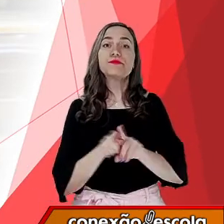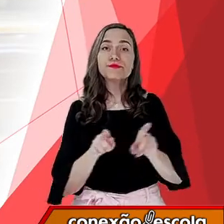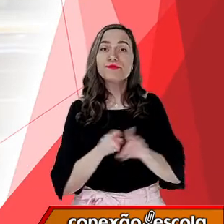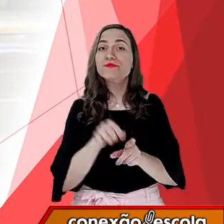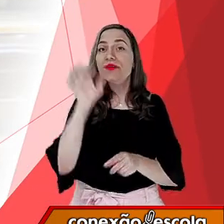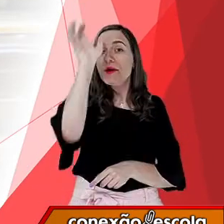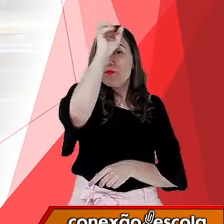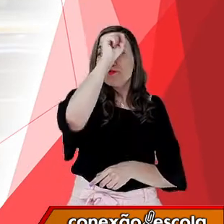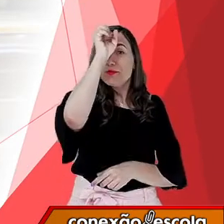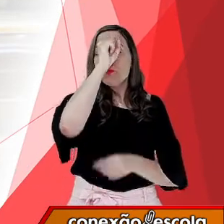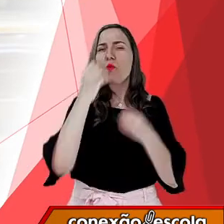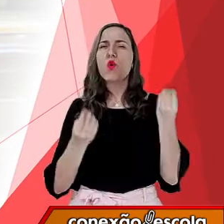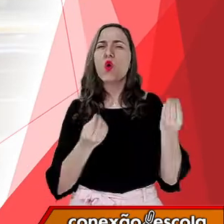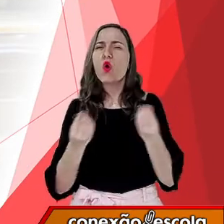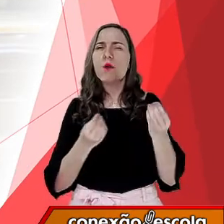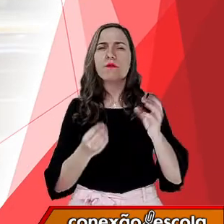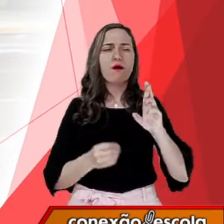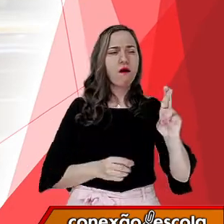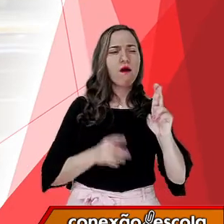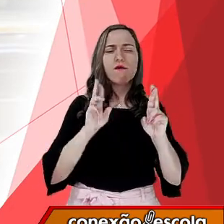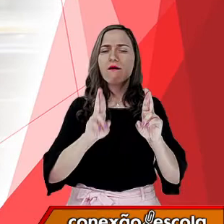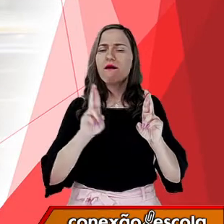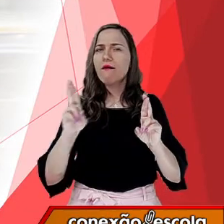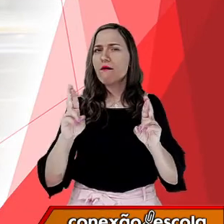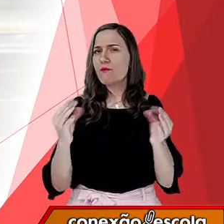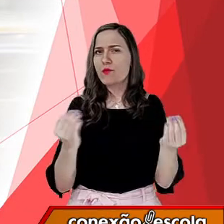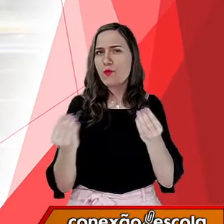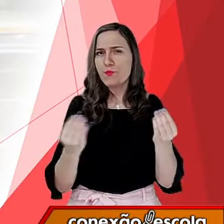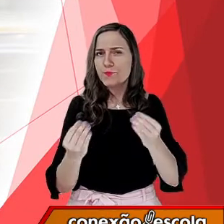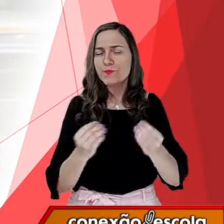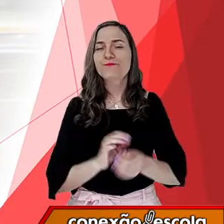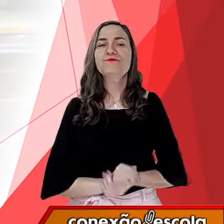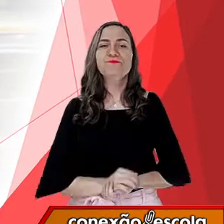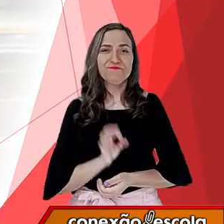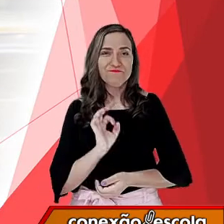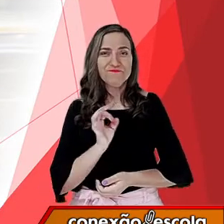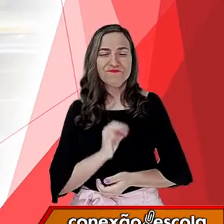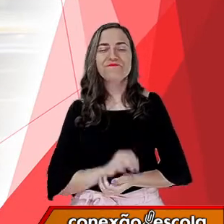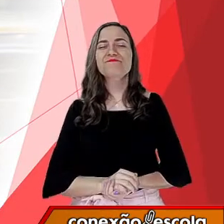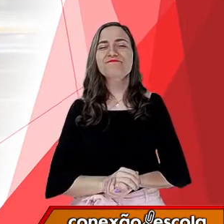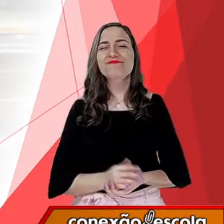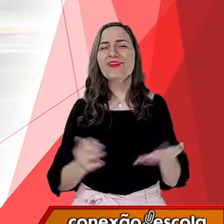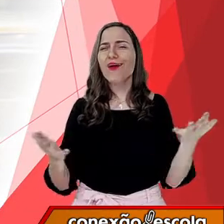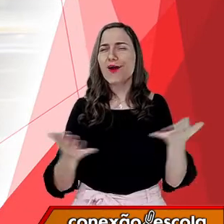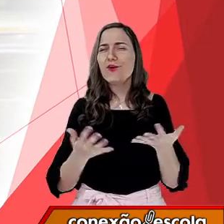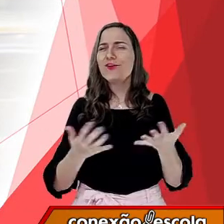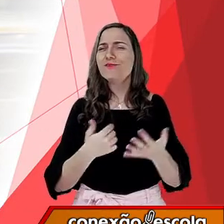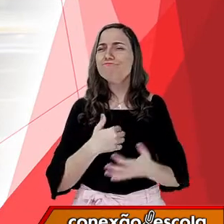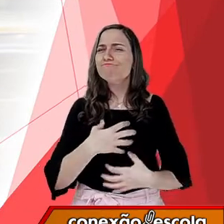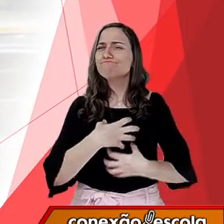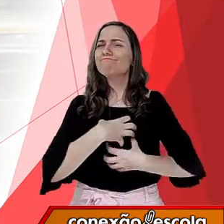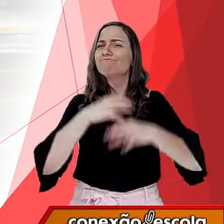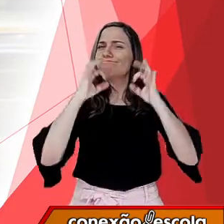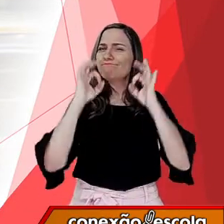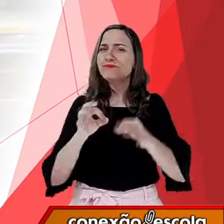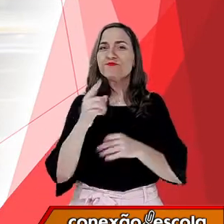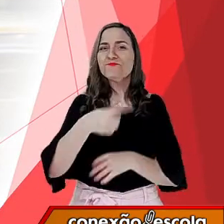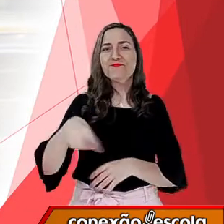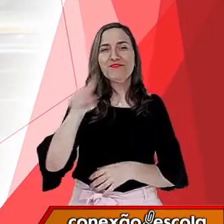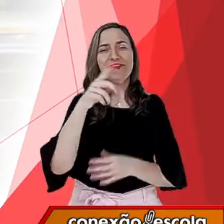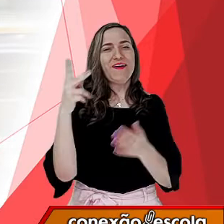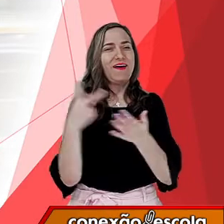aprendemos o uso do R e RR, certo? Agora eu tenho certeza que vocês não vão